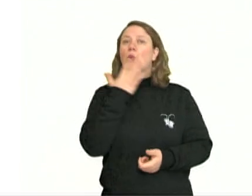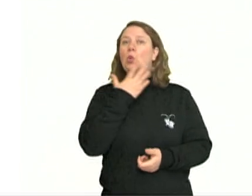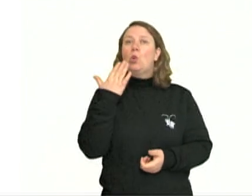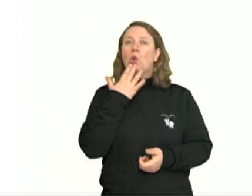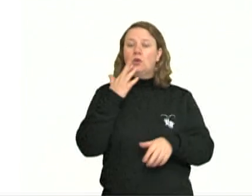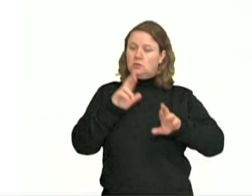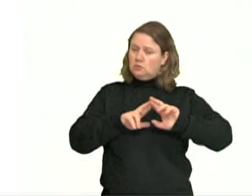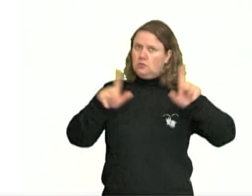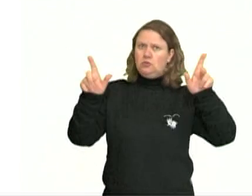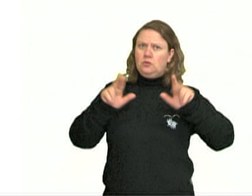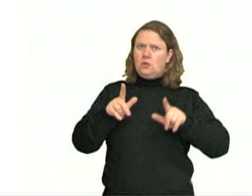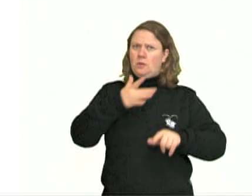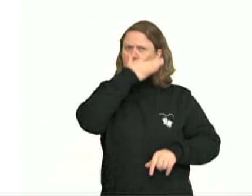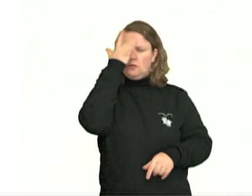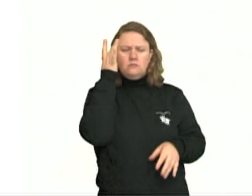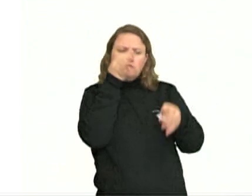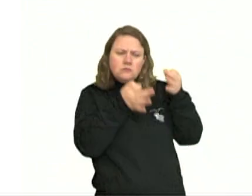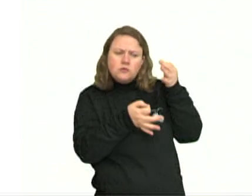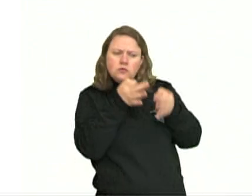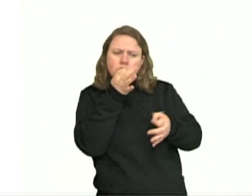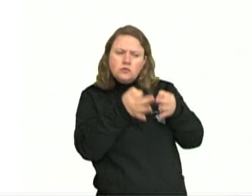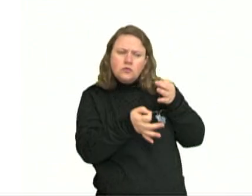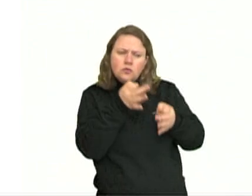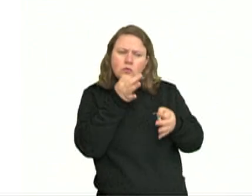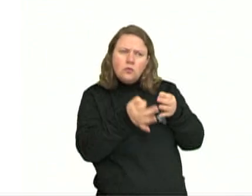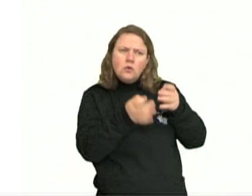para que o árbitro possa